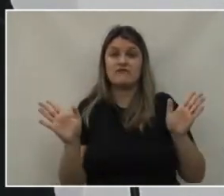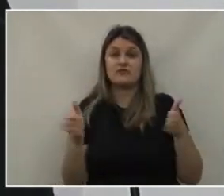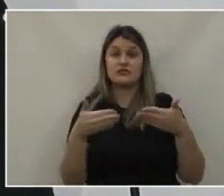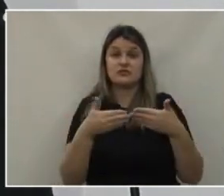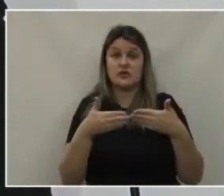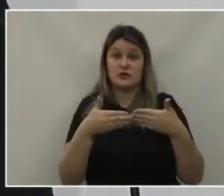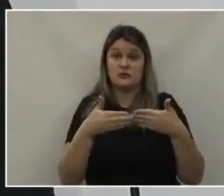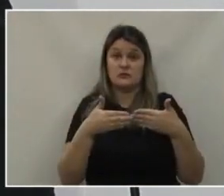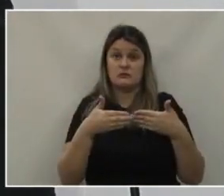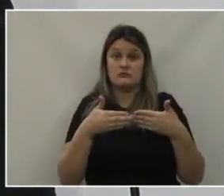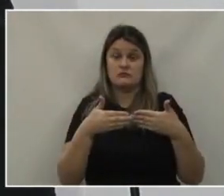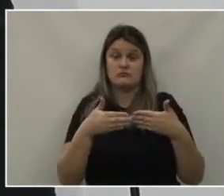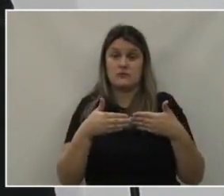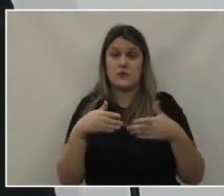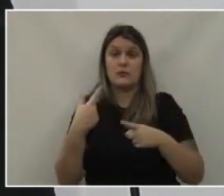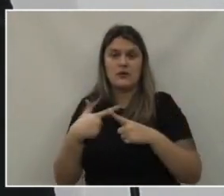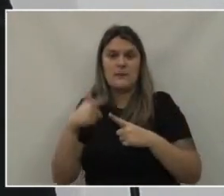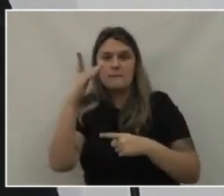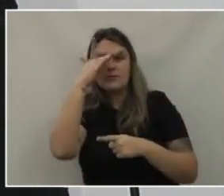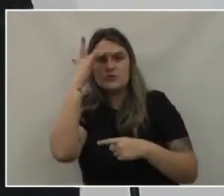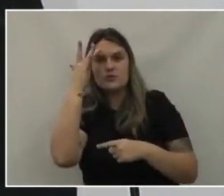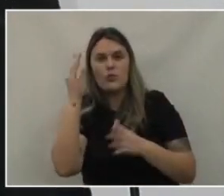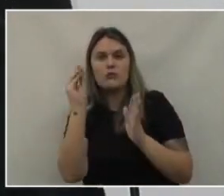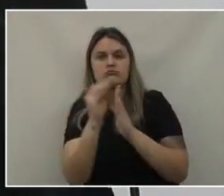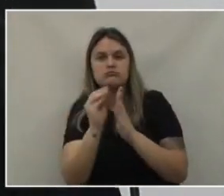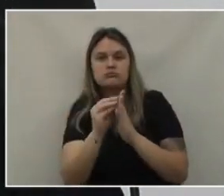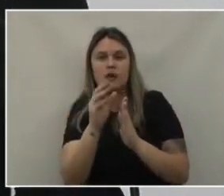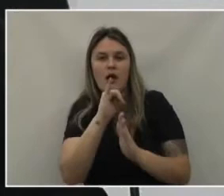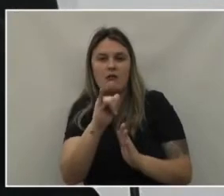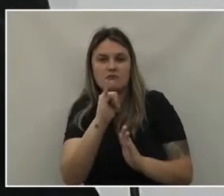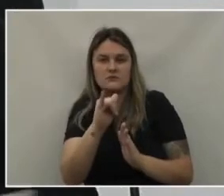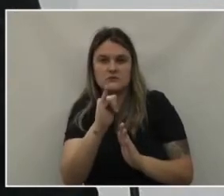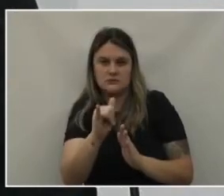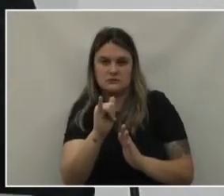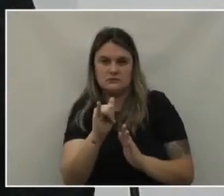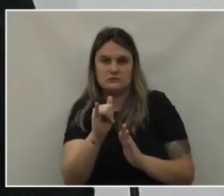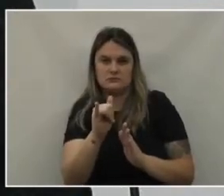o único motivo que está sendo alegado aqui na